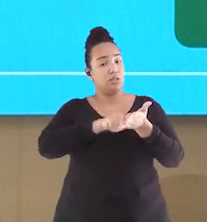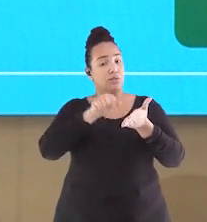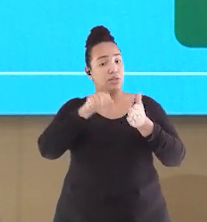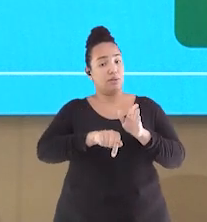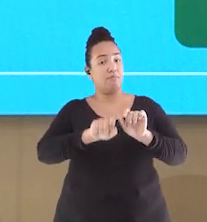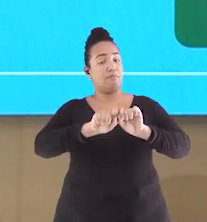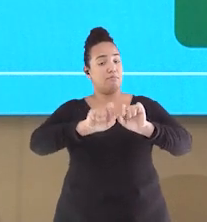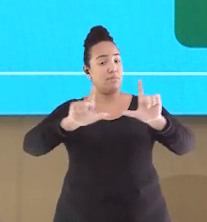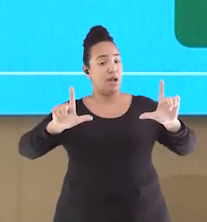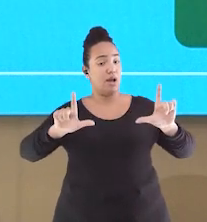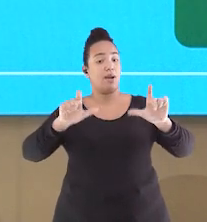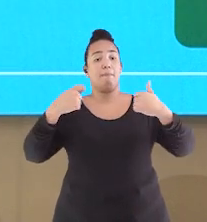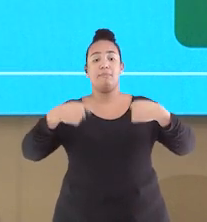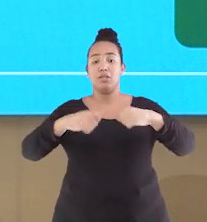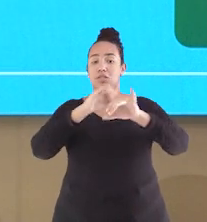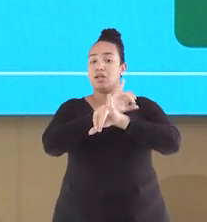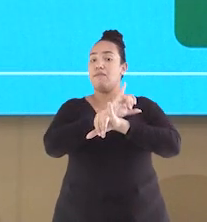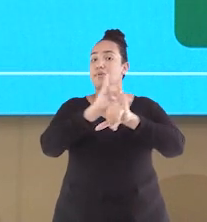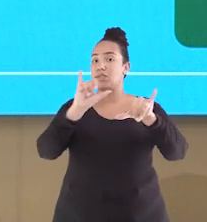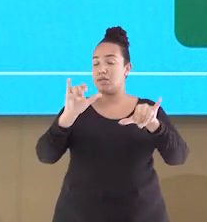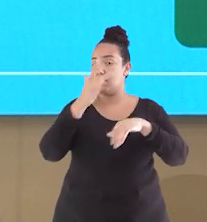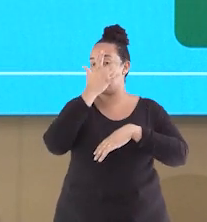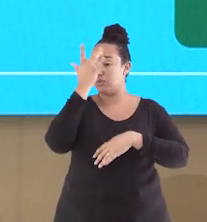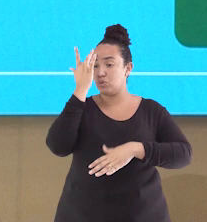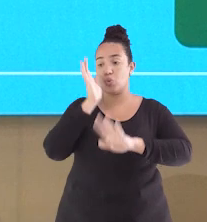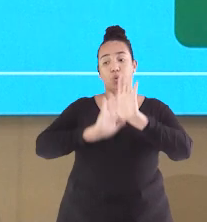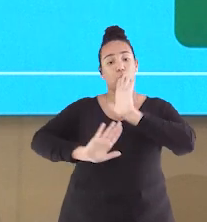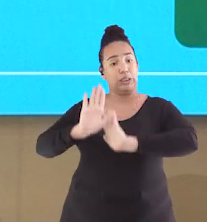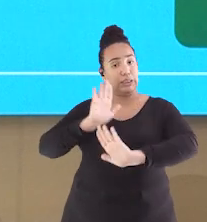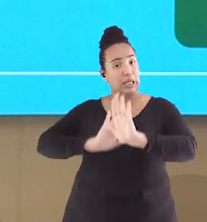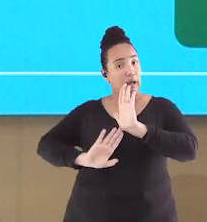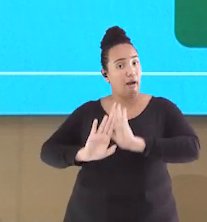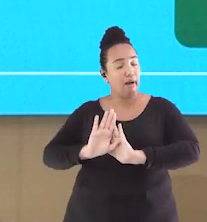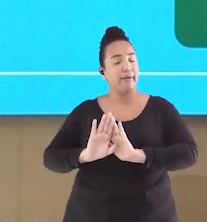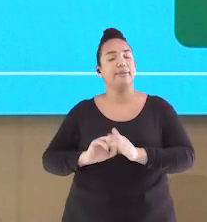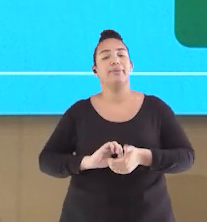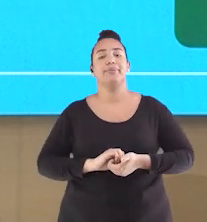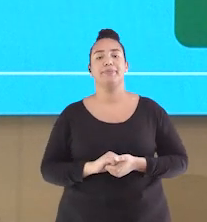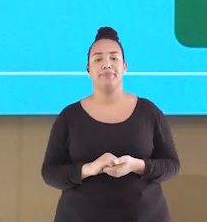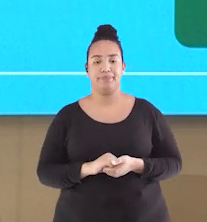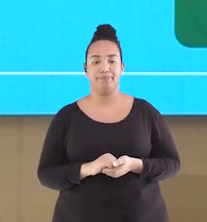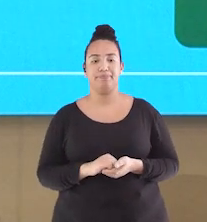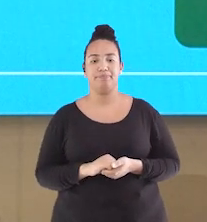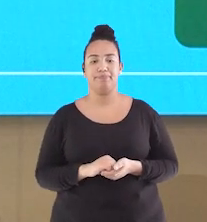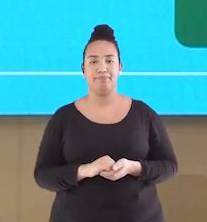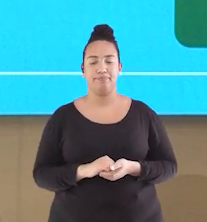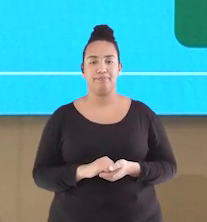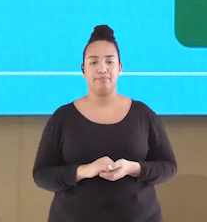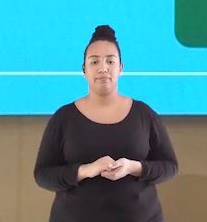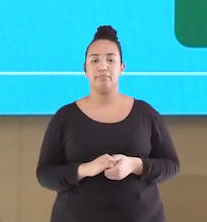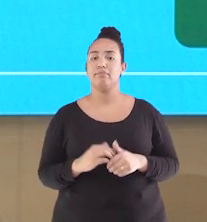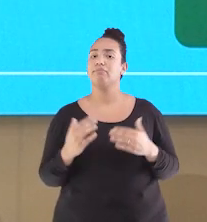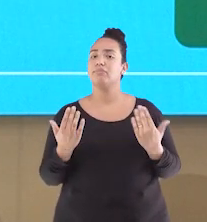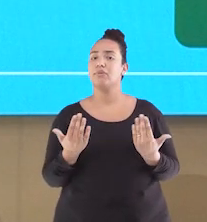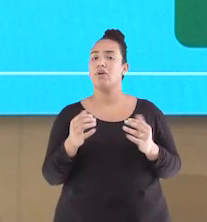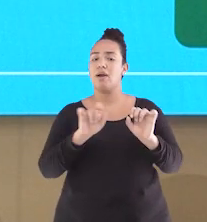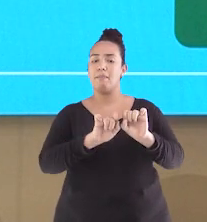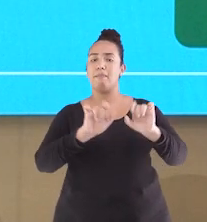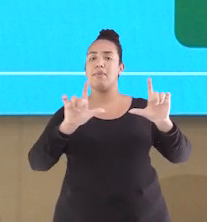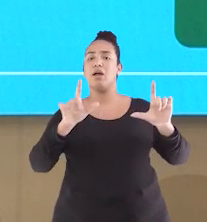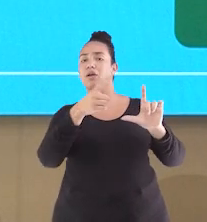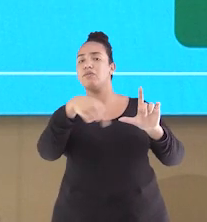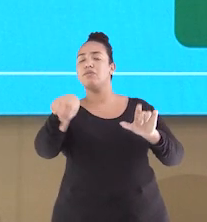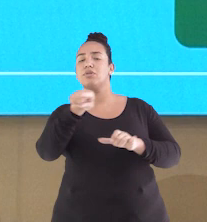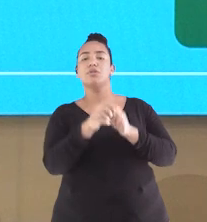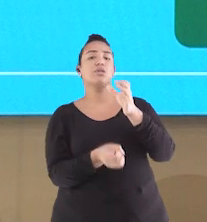escrever uma placa avisando as pessoas para que elas tenham cuidado. Como você faria sua